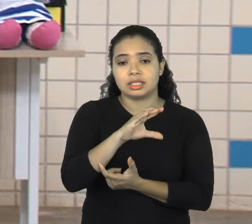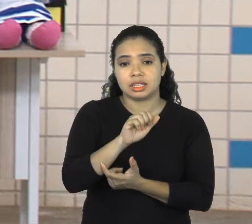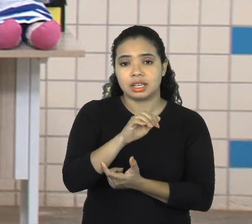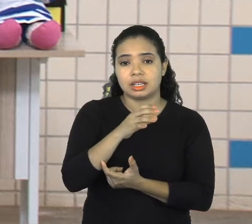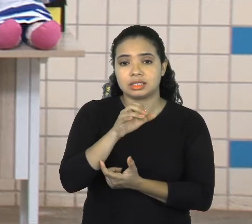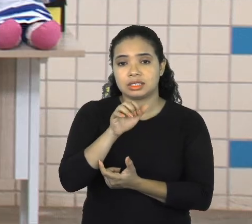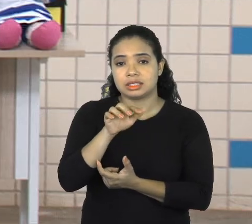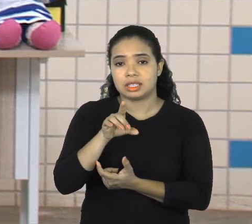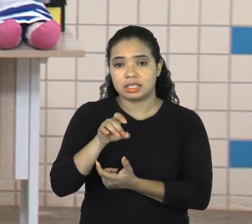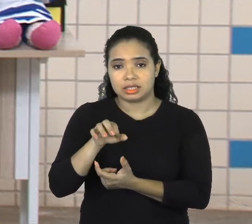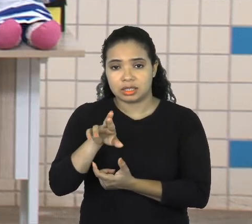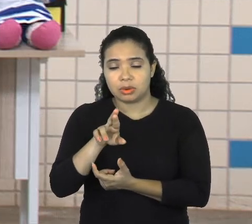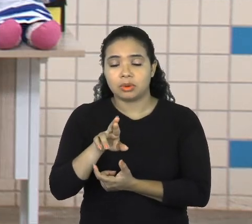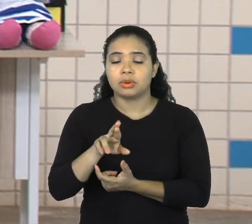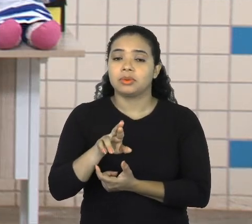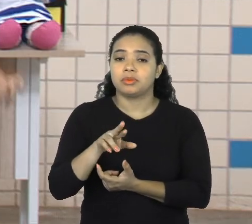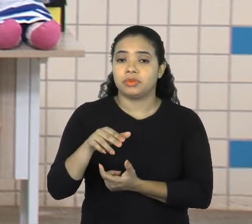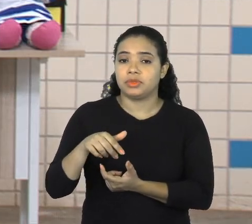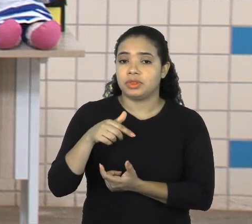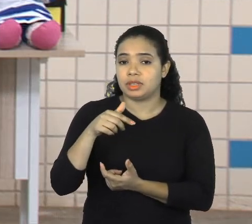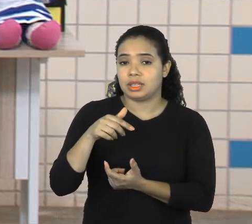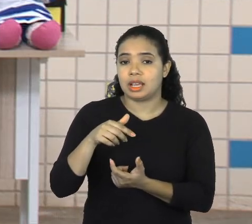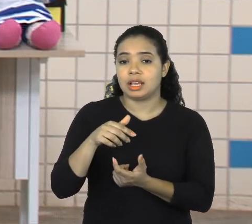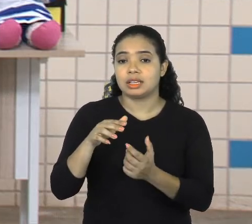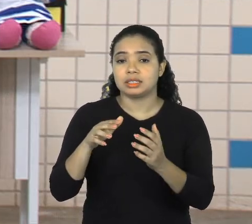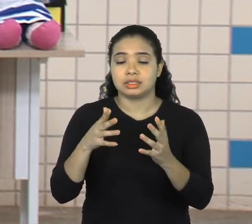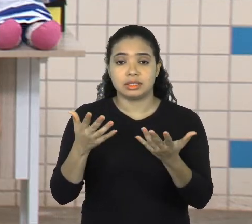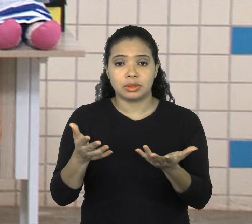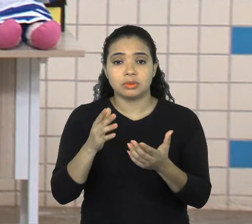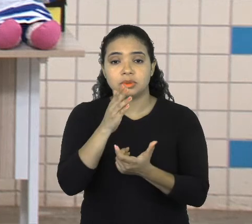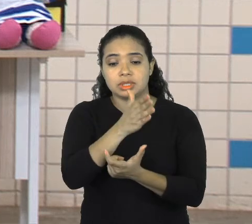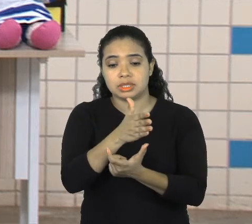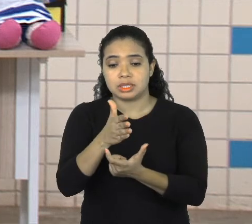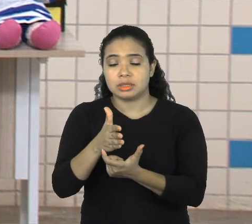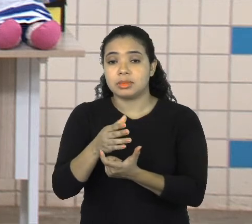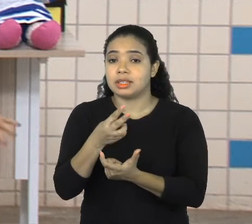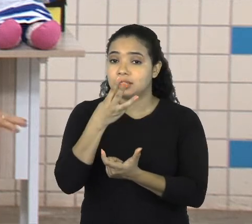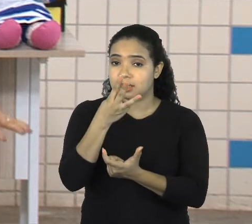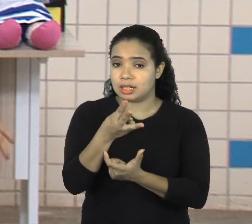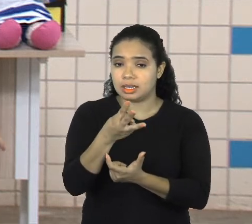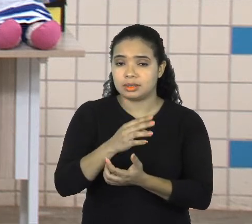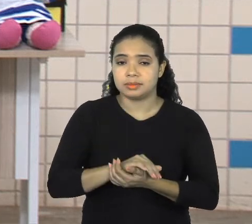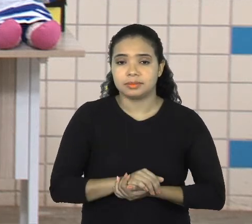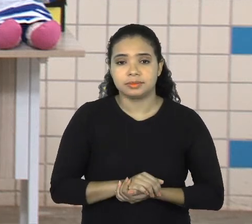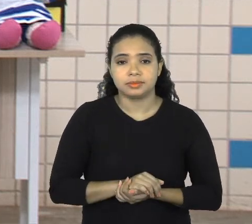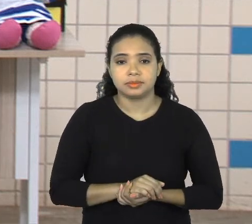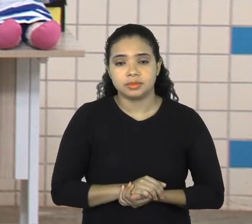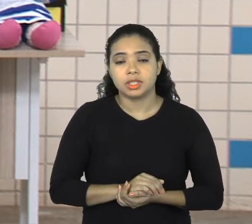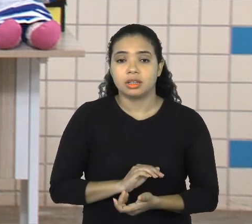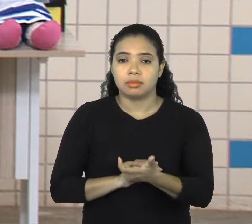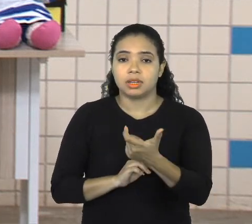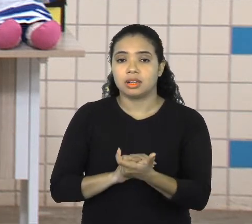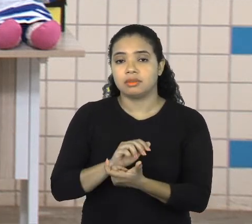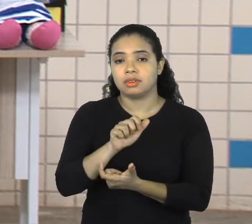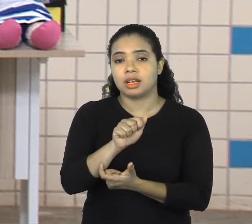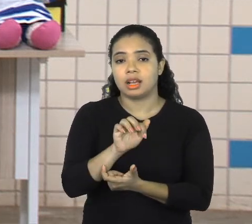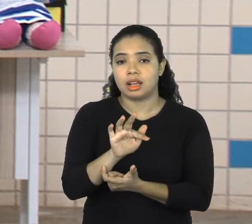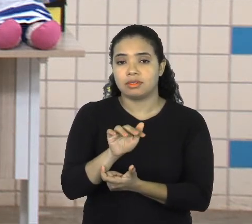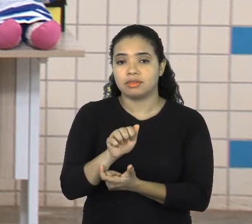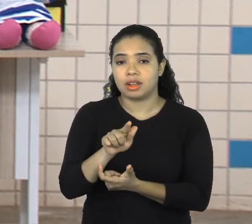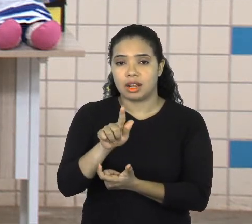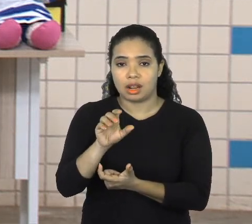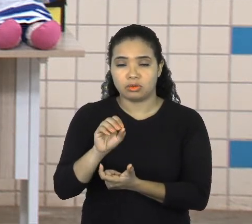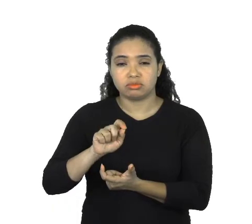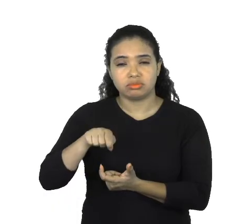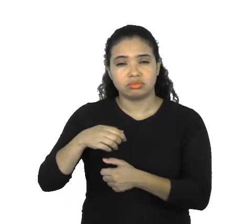Caçador. 3 sílabas. Afago. Essa sílaba aí, gente, está formando a primeira sílaba uma letra